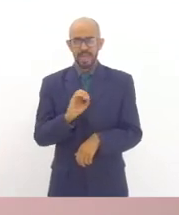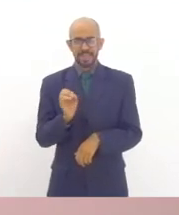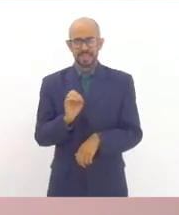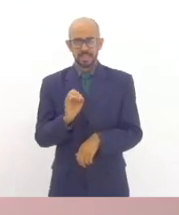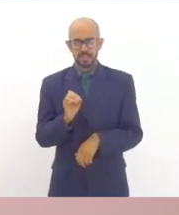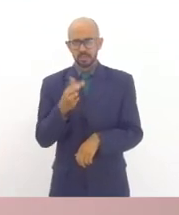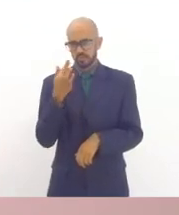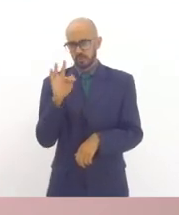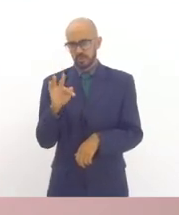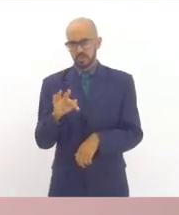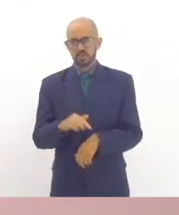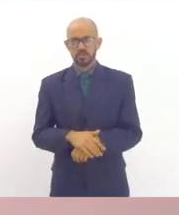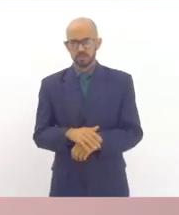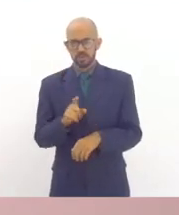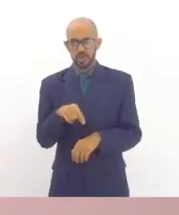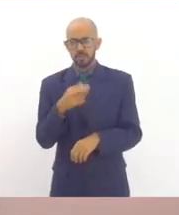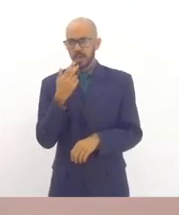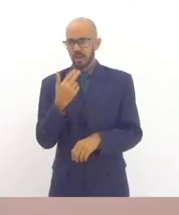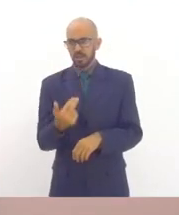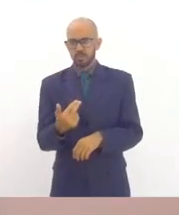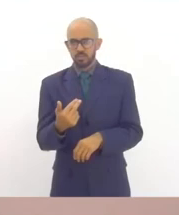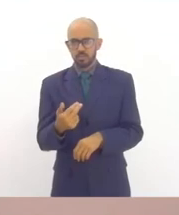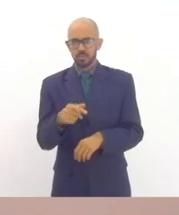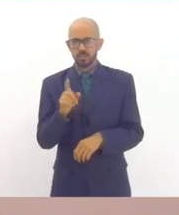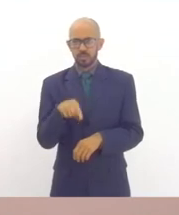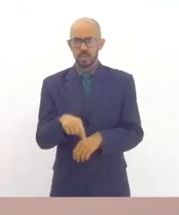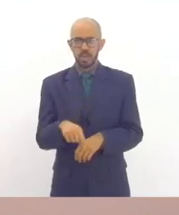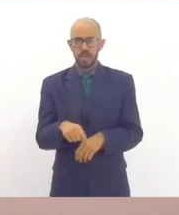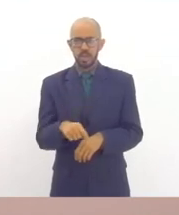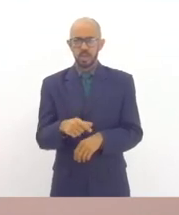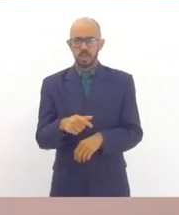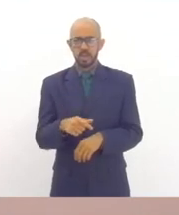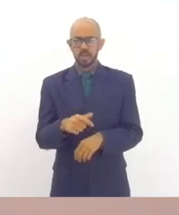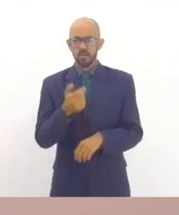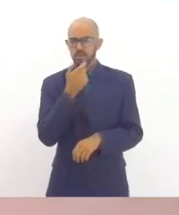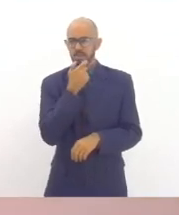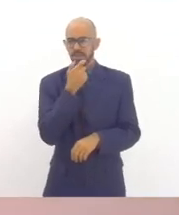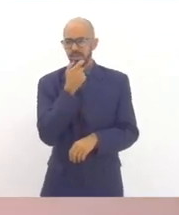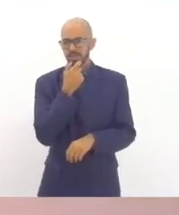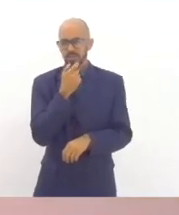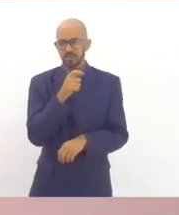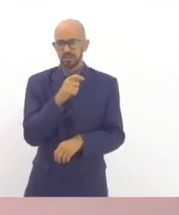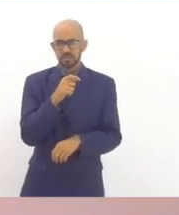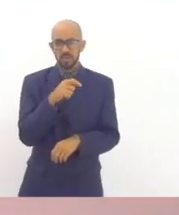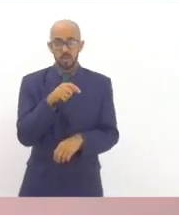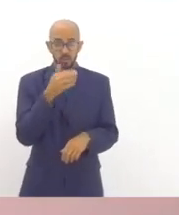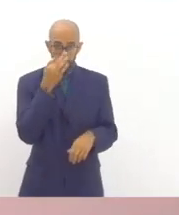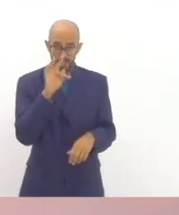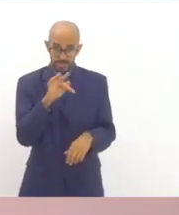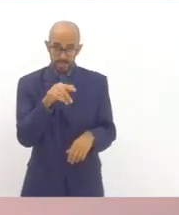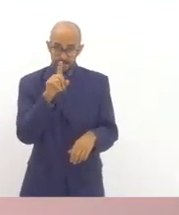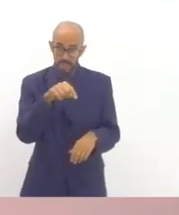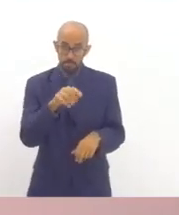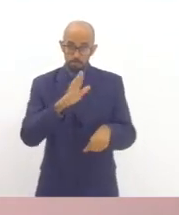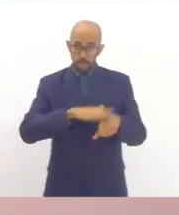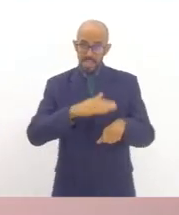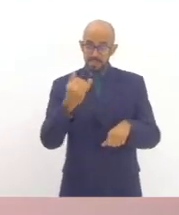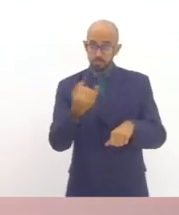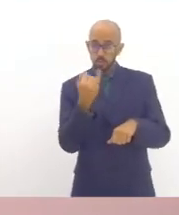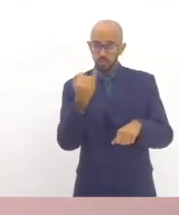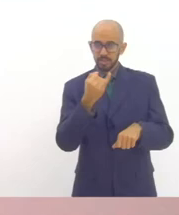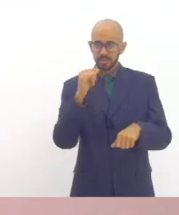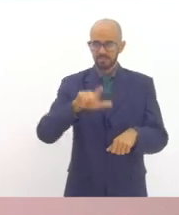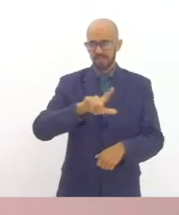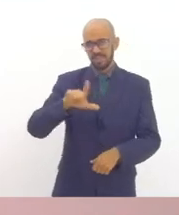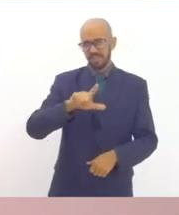francesa. Uma língua que é o inglês das humanas. O francês é mais importante para as ciências humanas, para a história,